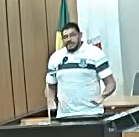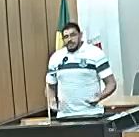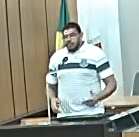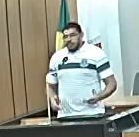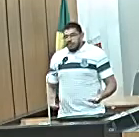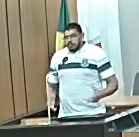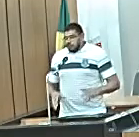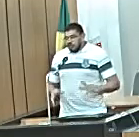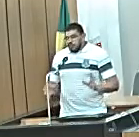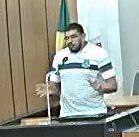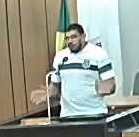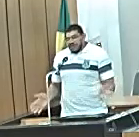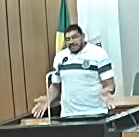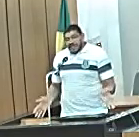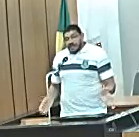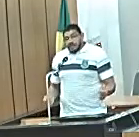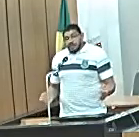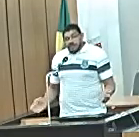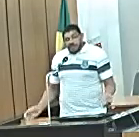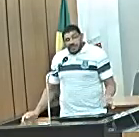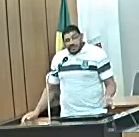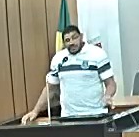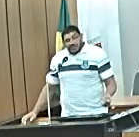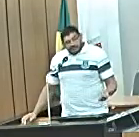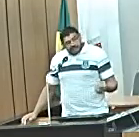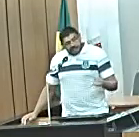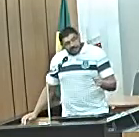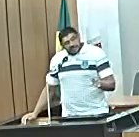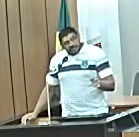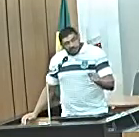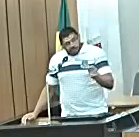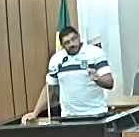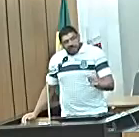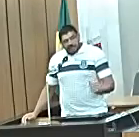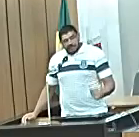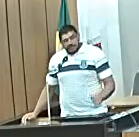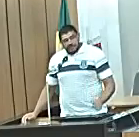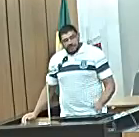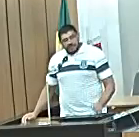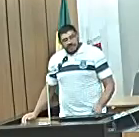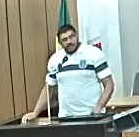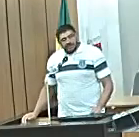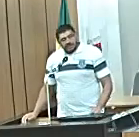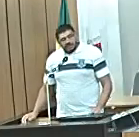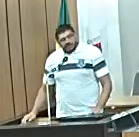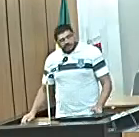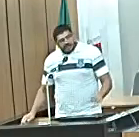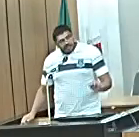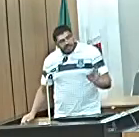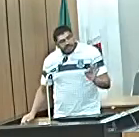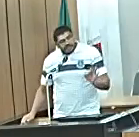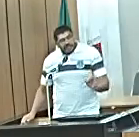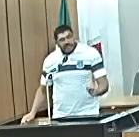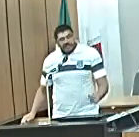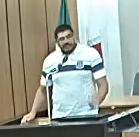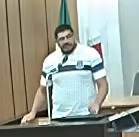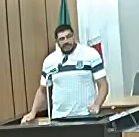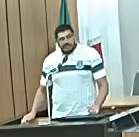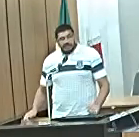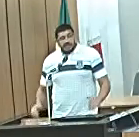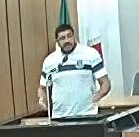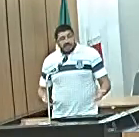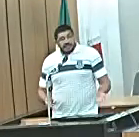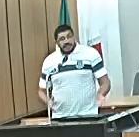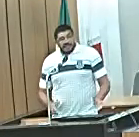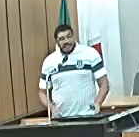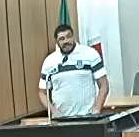de boca só de boa vontade de boemia nós queremos também cumprir nossos direitos mas nós queremos e sem lei